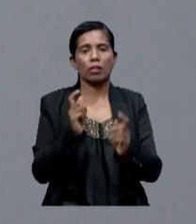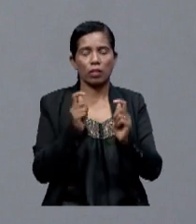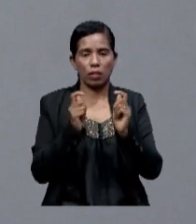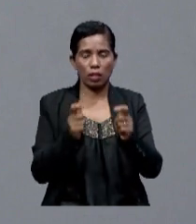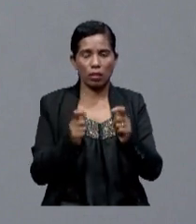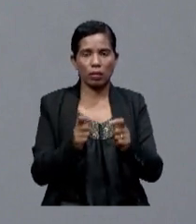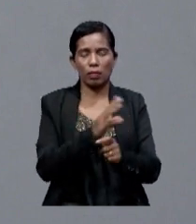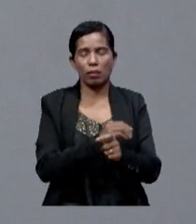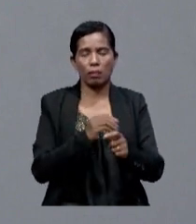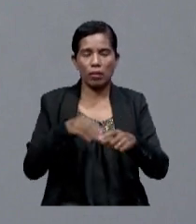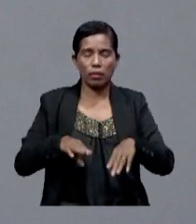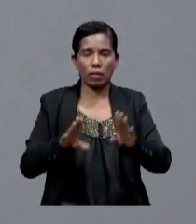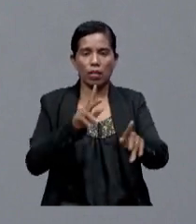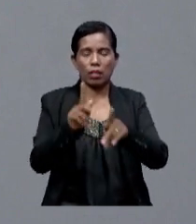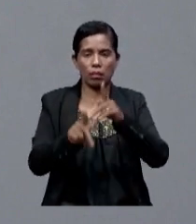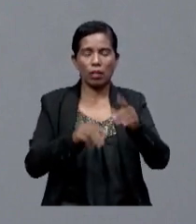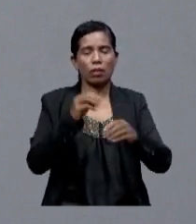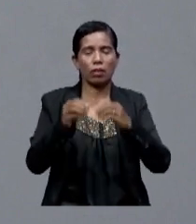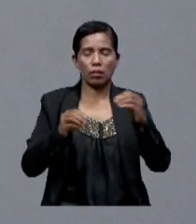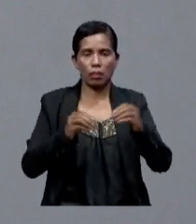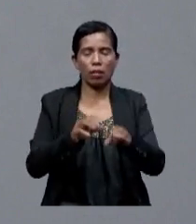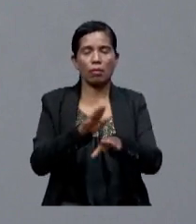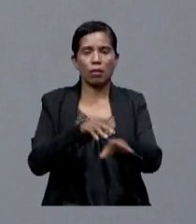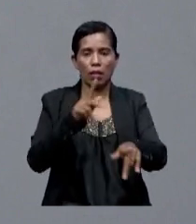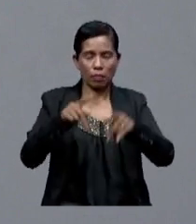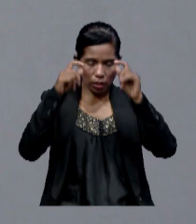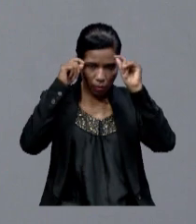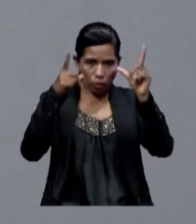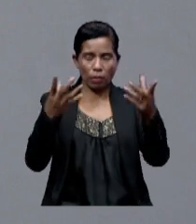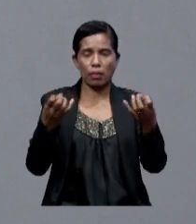iha tráfico humano, relacion ho recrutamento ba Timor-Leste sira,